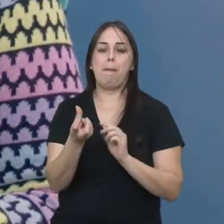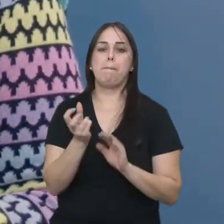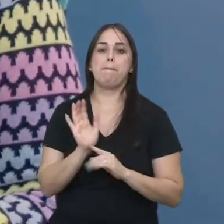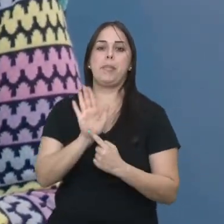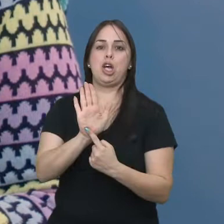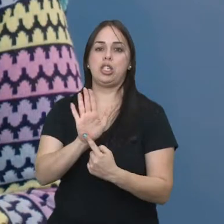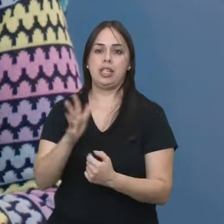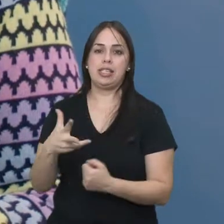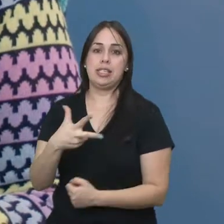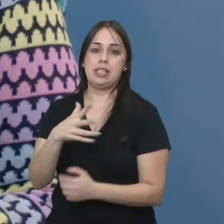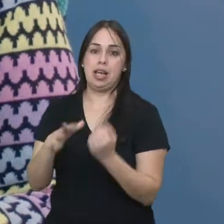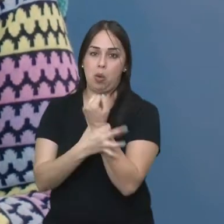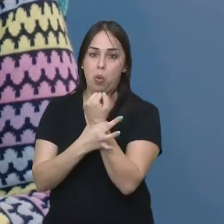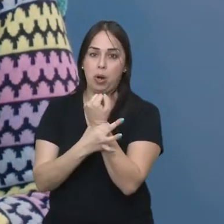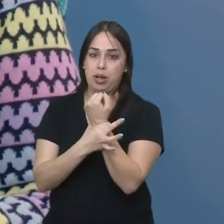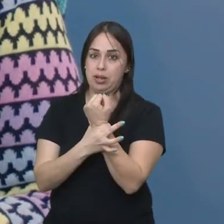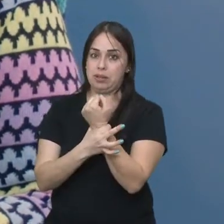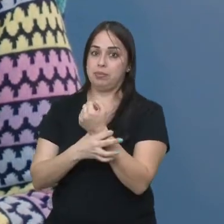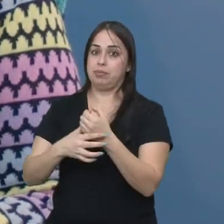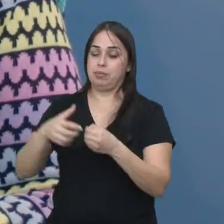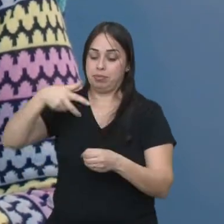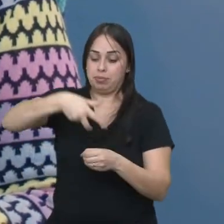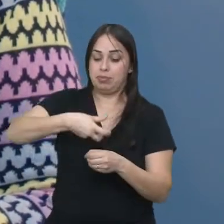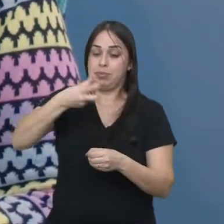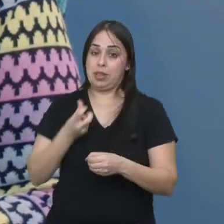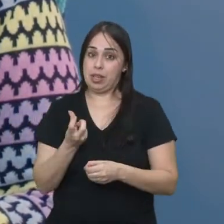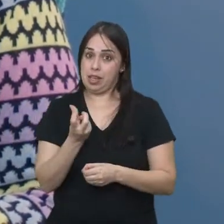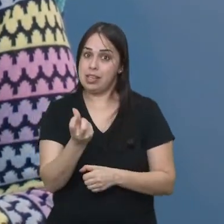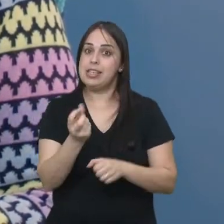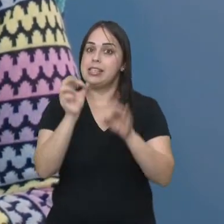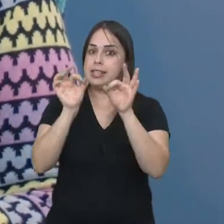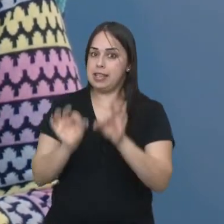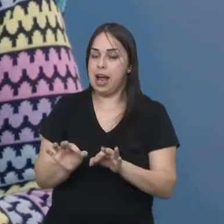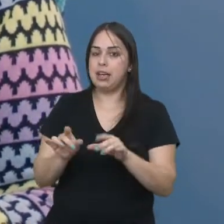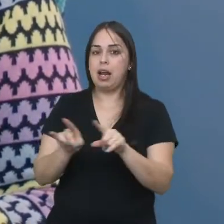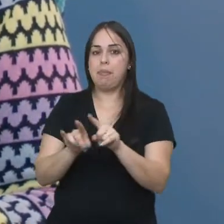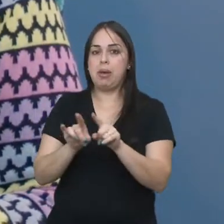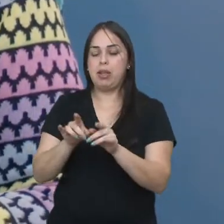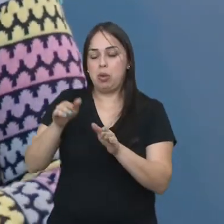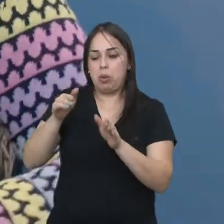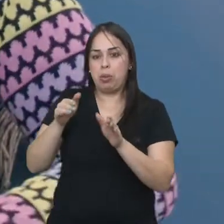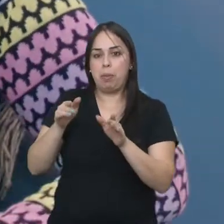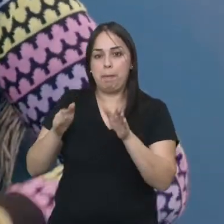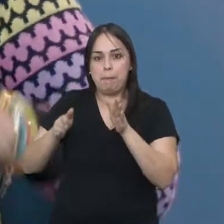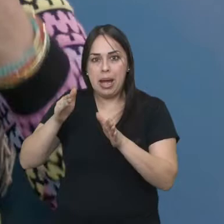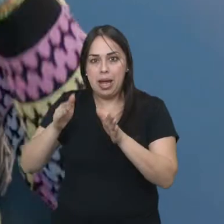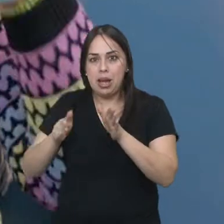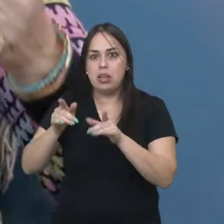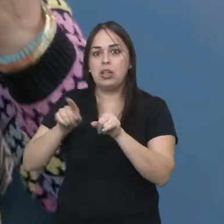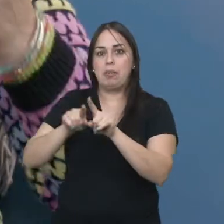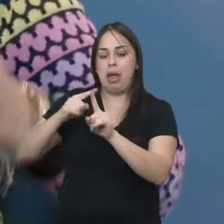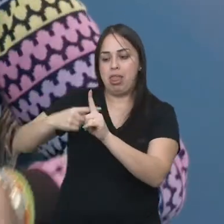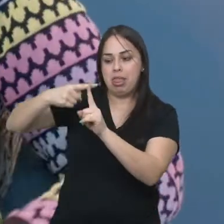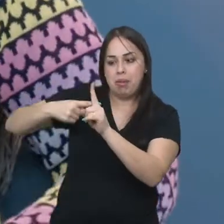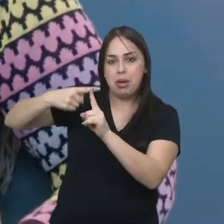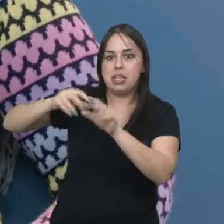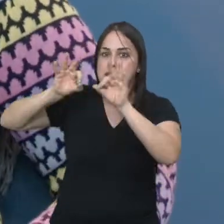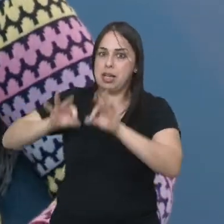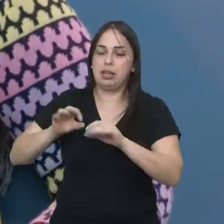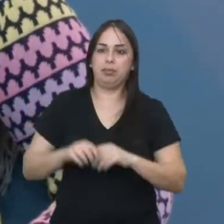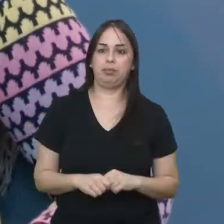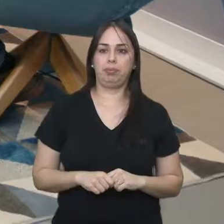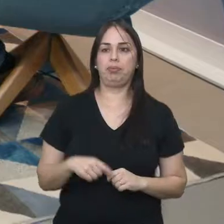seja seguro. Ou seja, que eu estou fazendo uma vacina de forma correta e dentro do prazo, né, dentro da temperatura